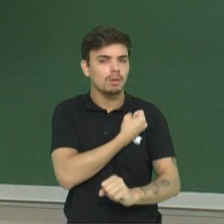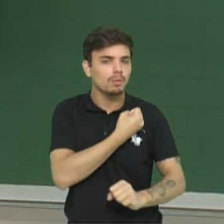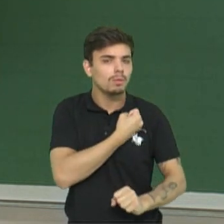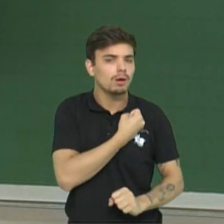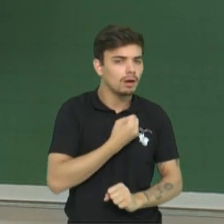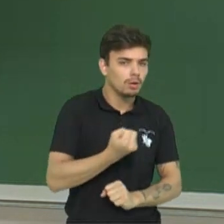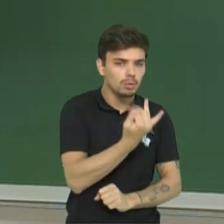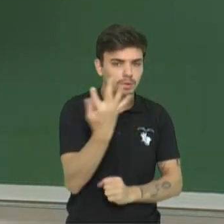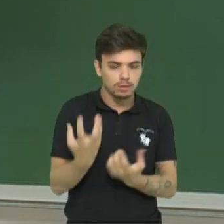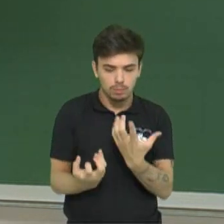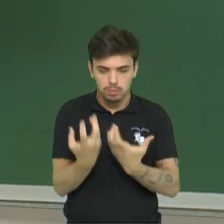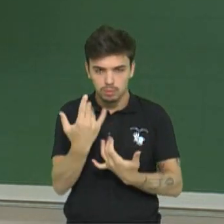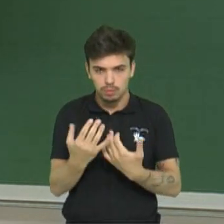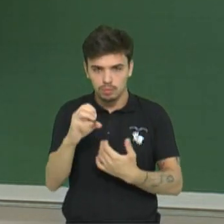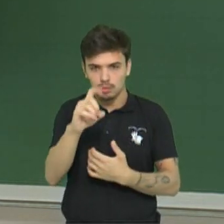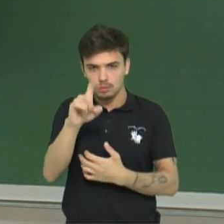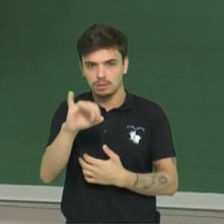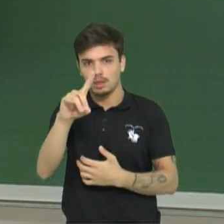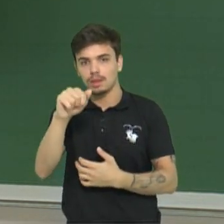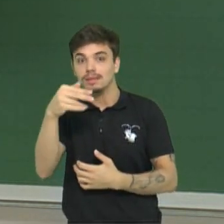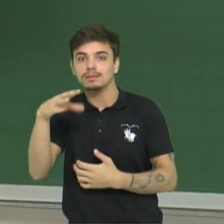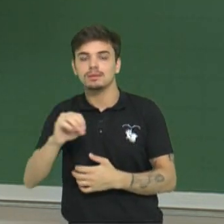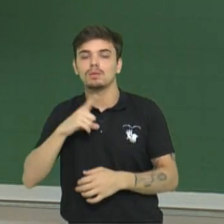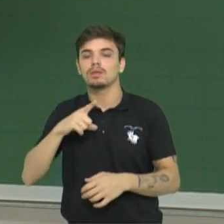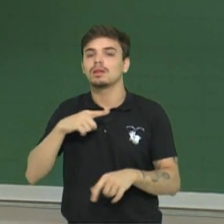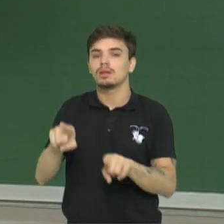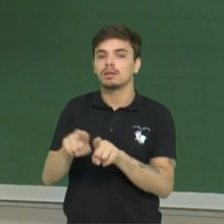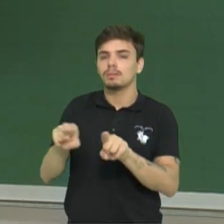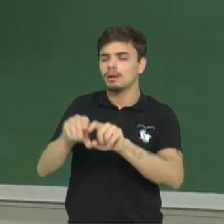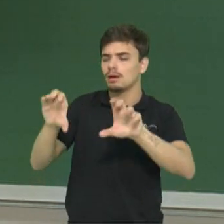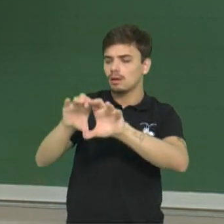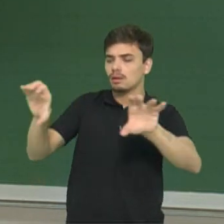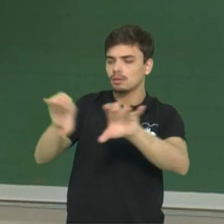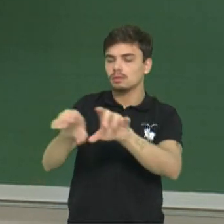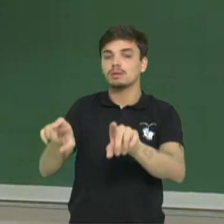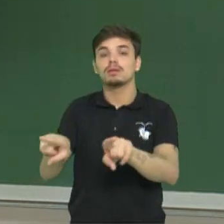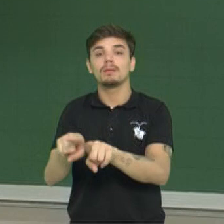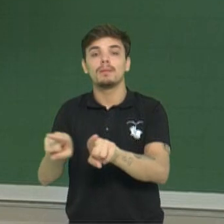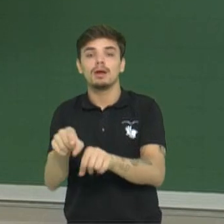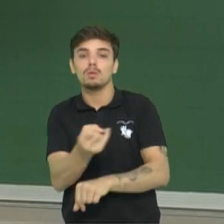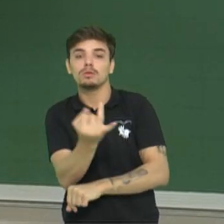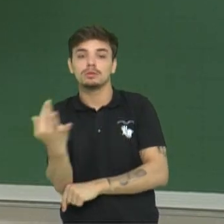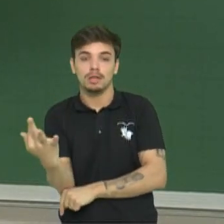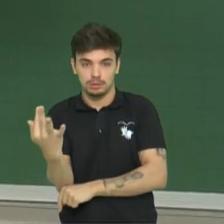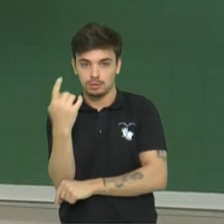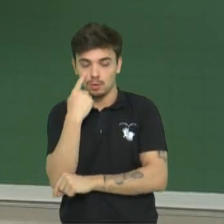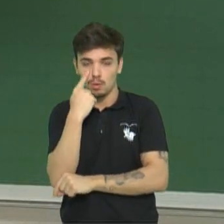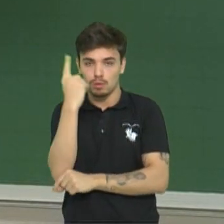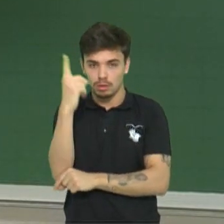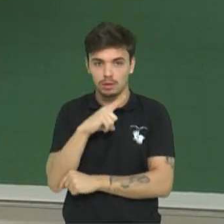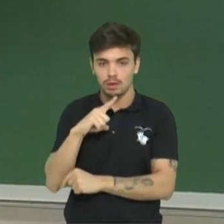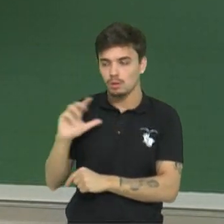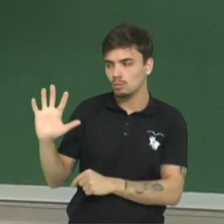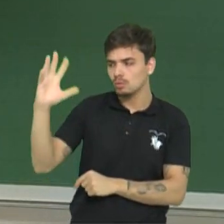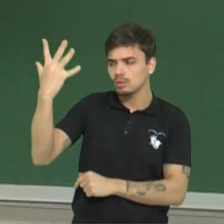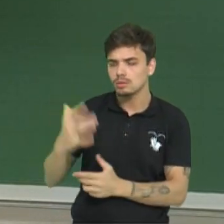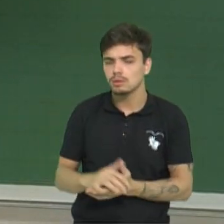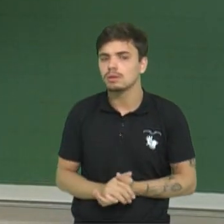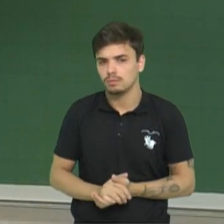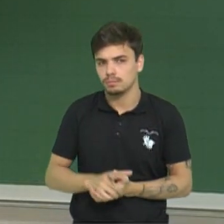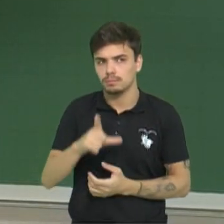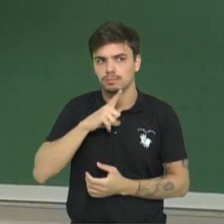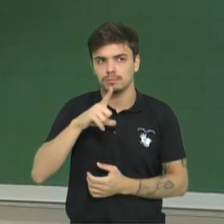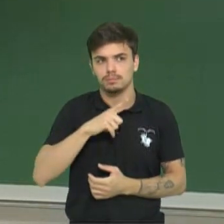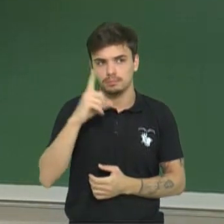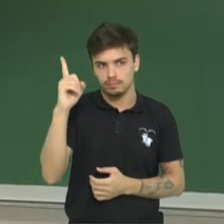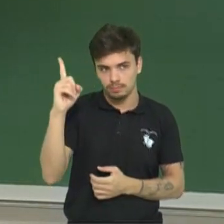oxidação. Temos a nossa equação aqui e os seus números de oxidação. Aí a gente vai ver o que está acontecendo lá. Então, a gente tem